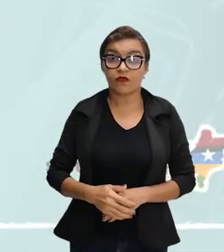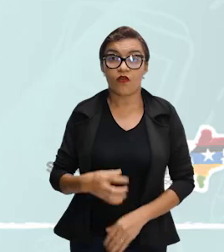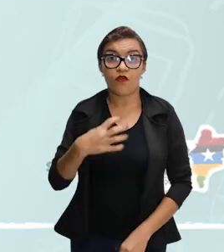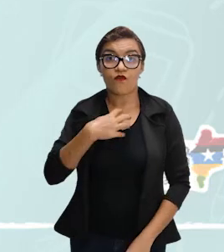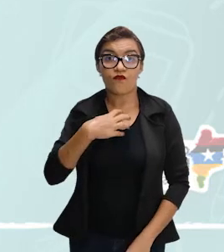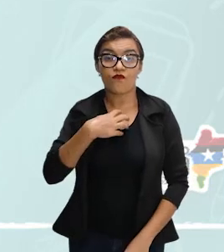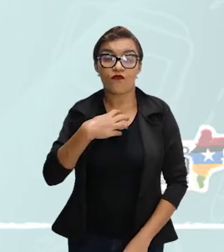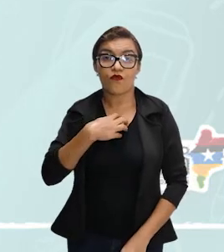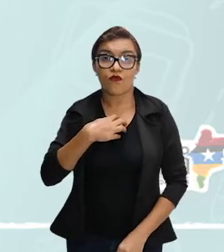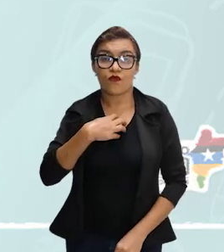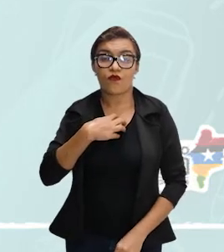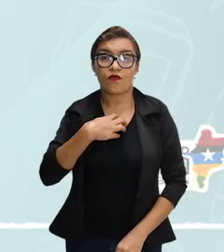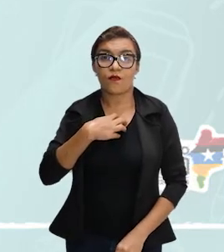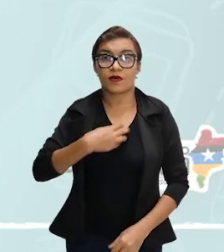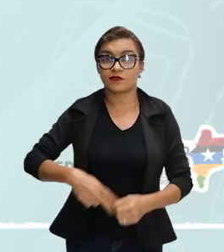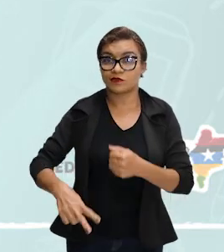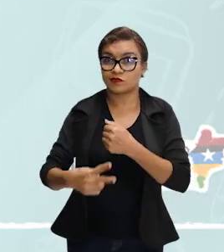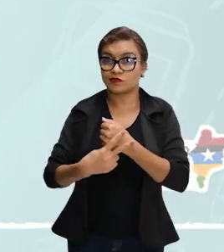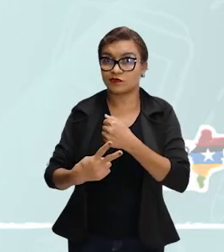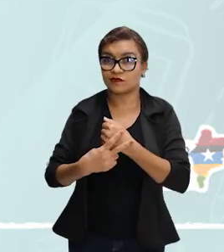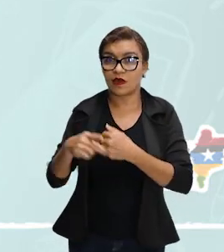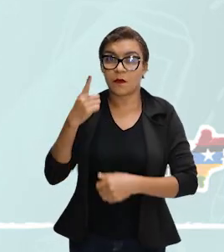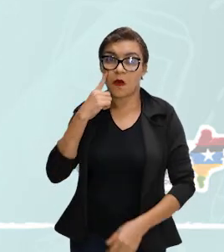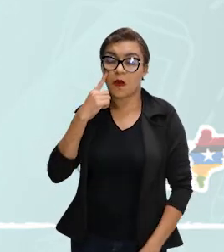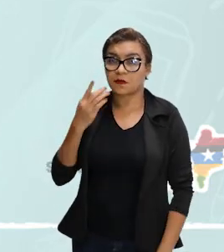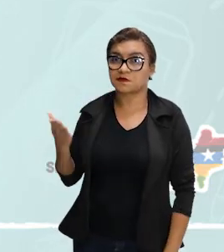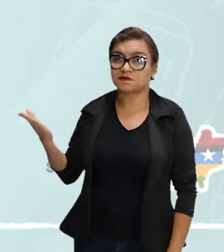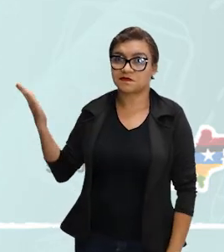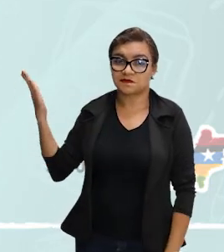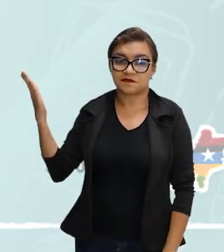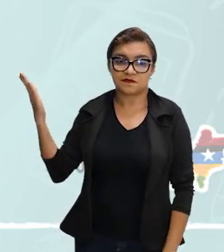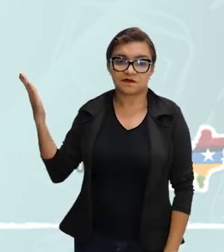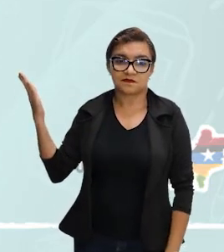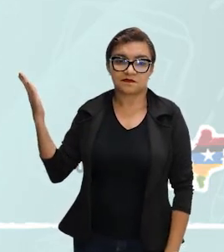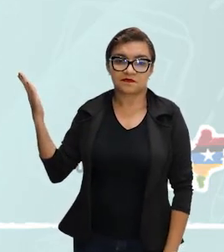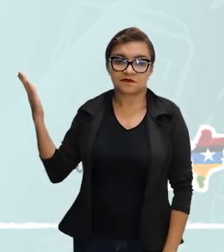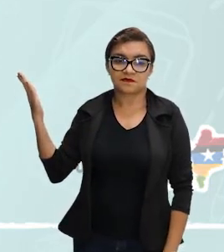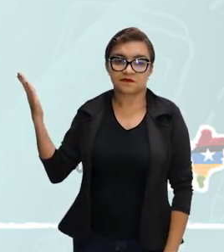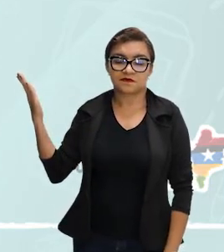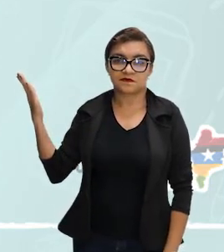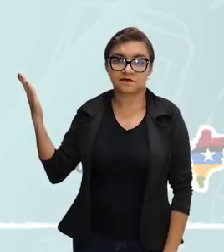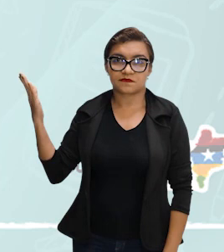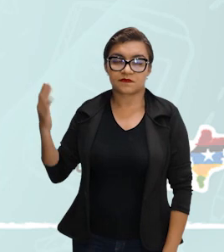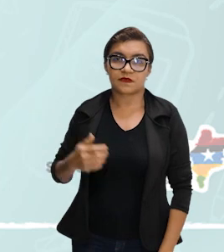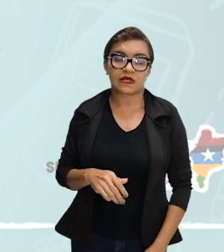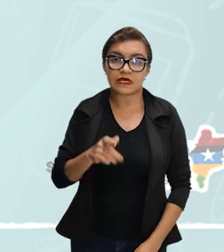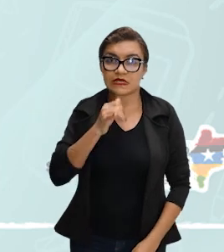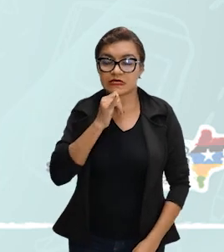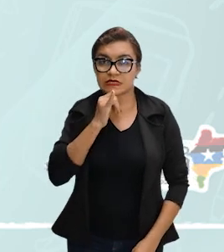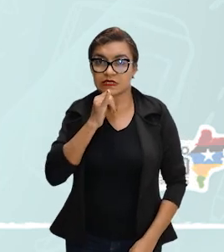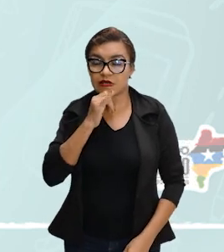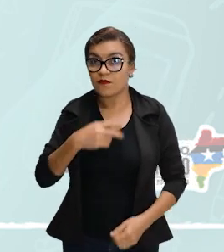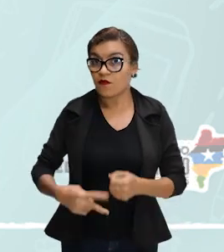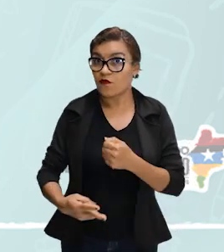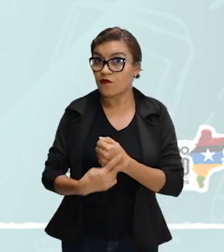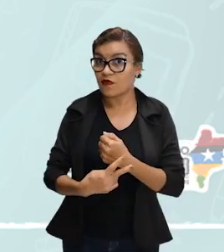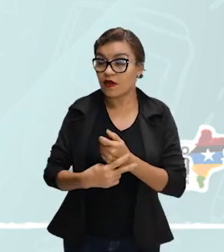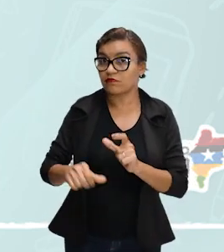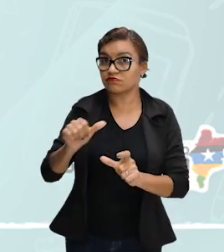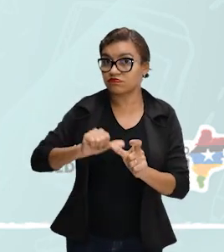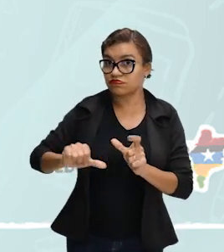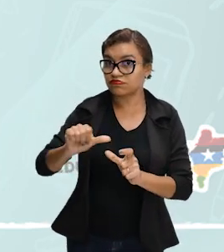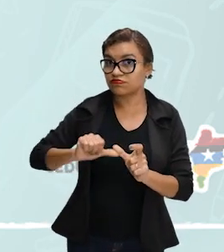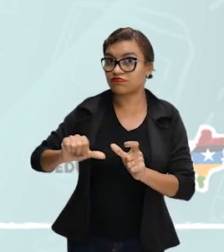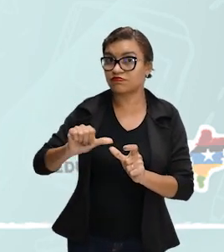formas personales del verbo são as formas conjugadas em um tiempo verbal. Um verbo em forma